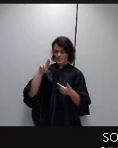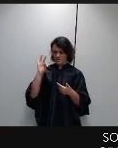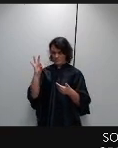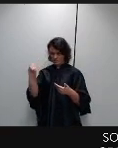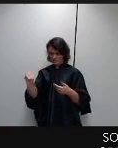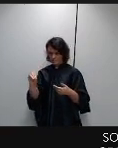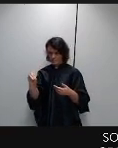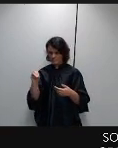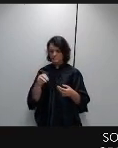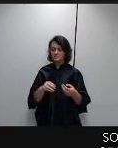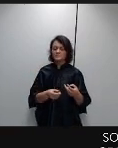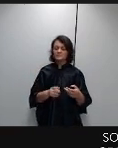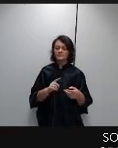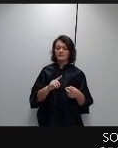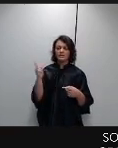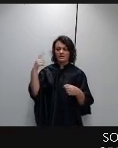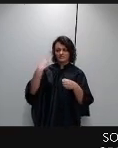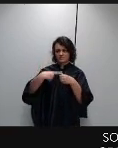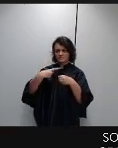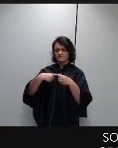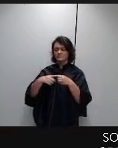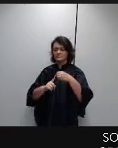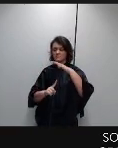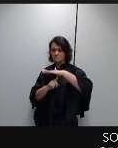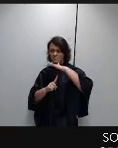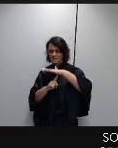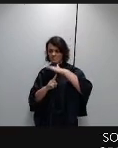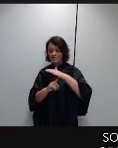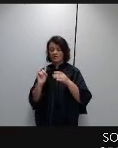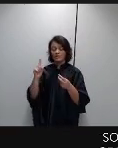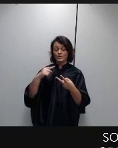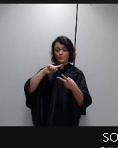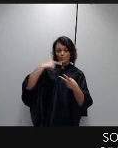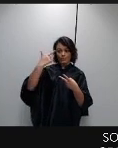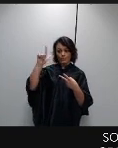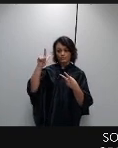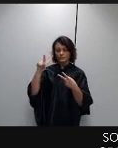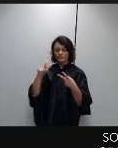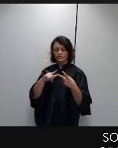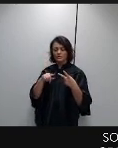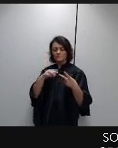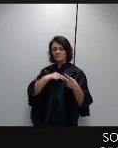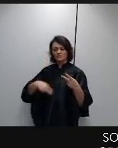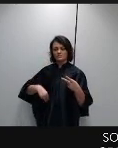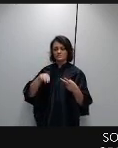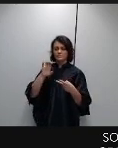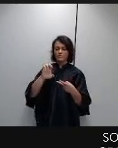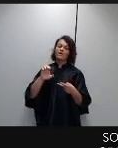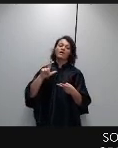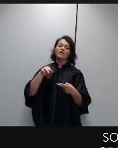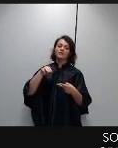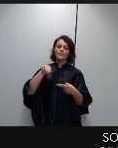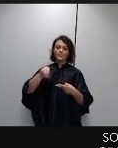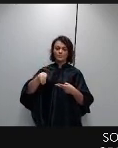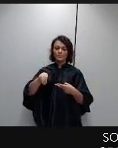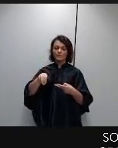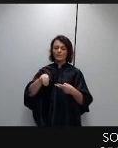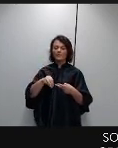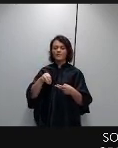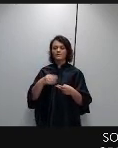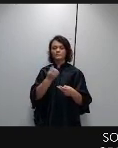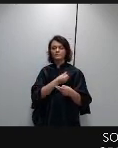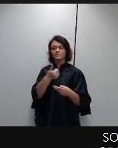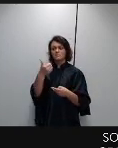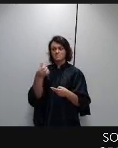98 7 no Paraná e outra da relatoria do ministro Herman Benjamin No resto em 1679 85